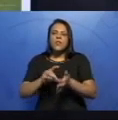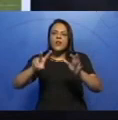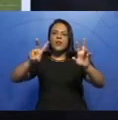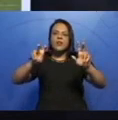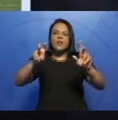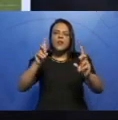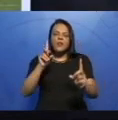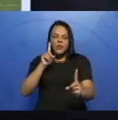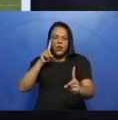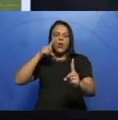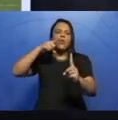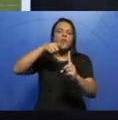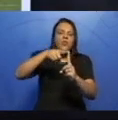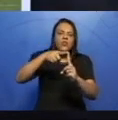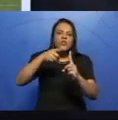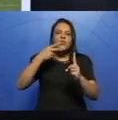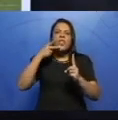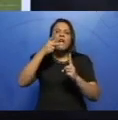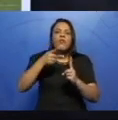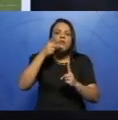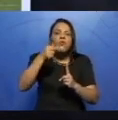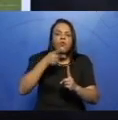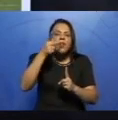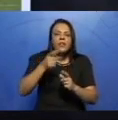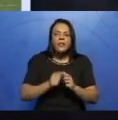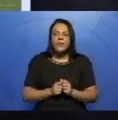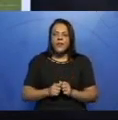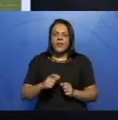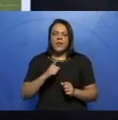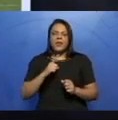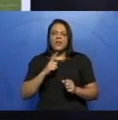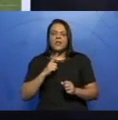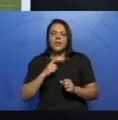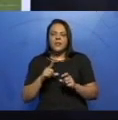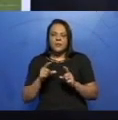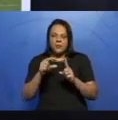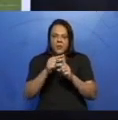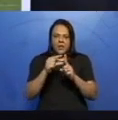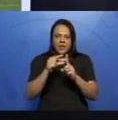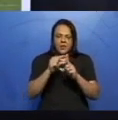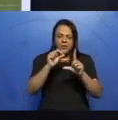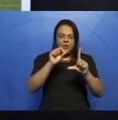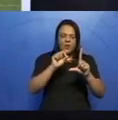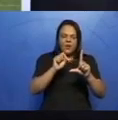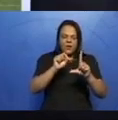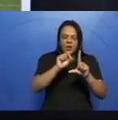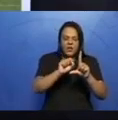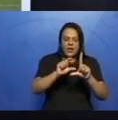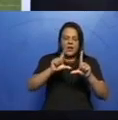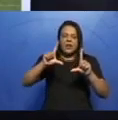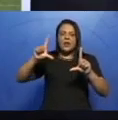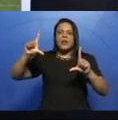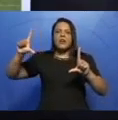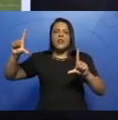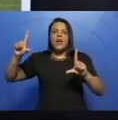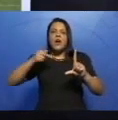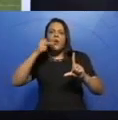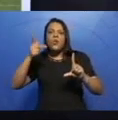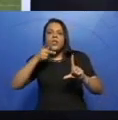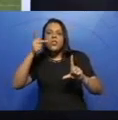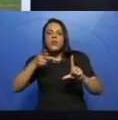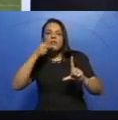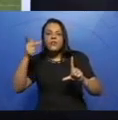a minha intenção. Palavras e expressões de grau que podem manifestar diferentes sentimentos e opiniões do falante a respeito de